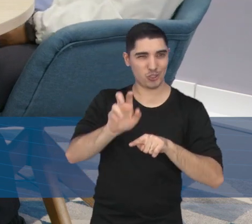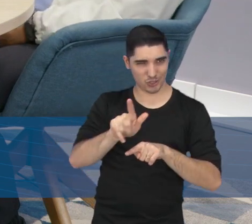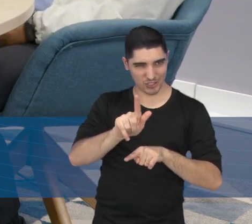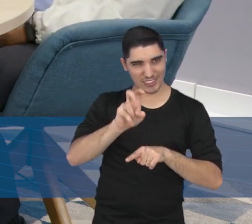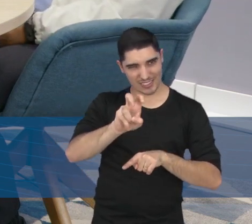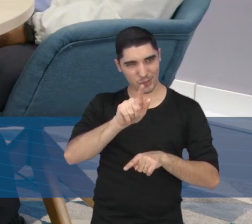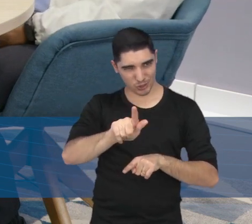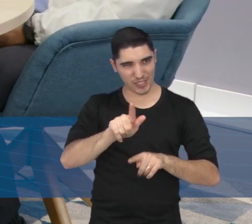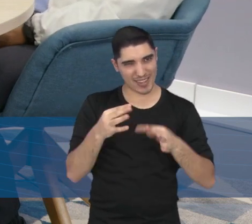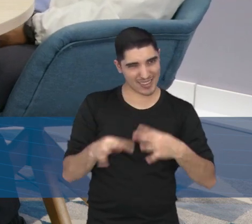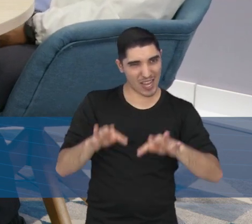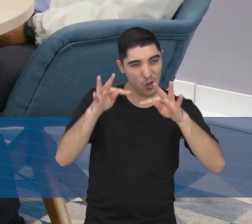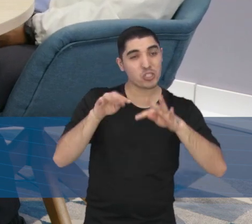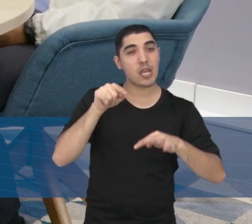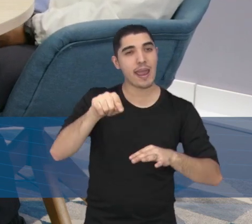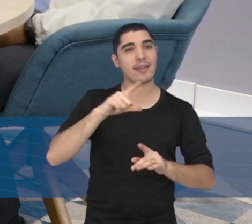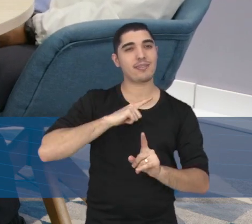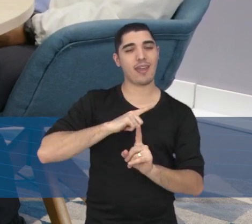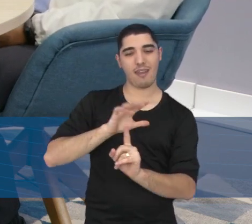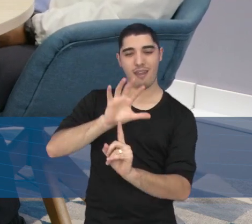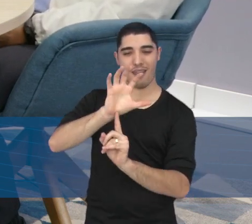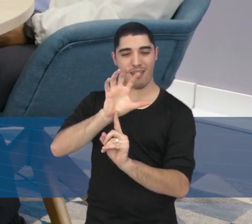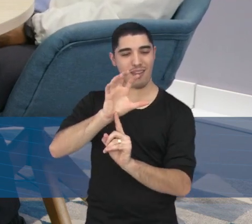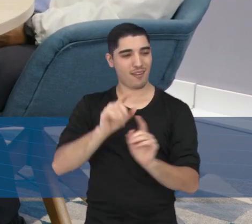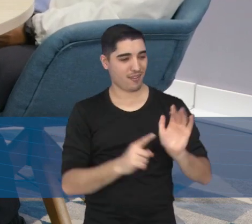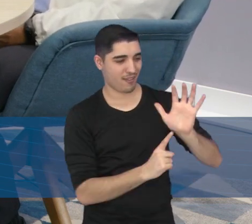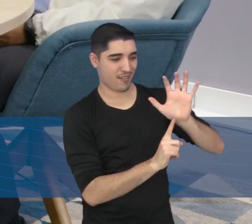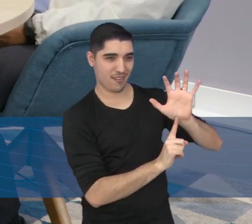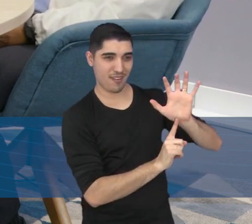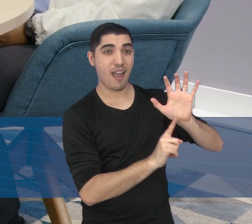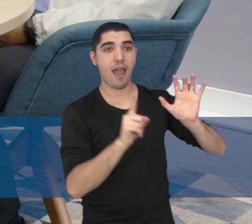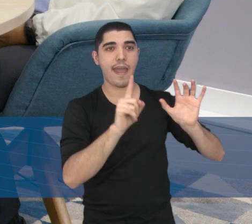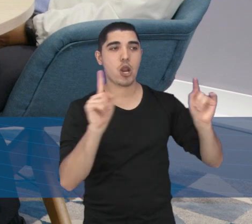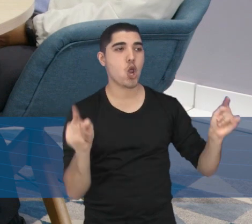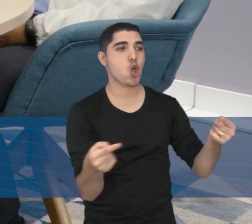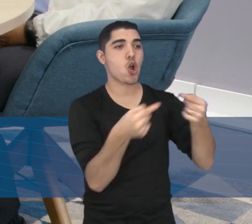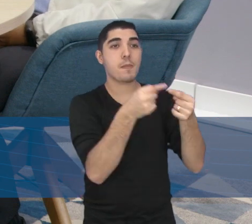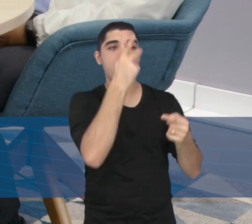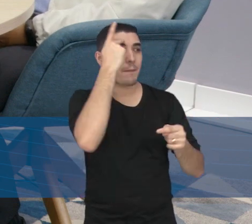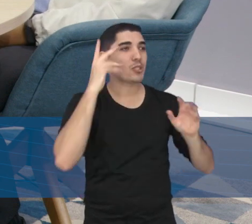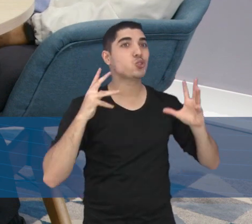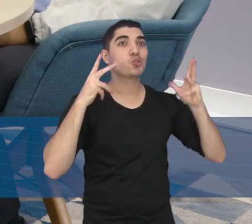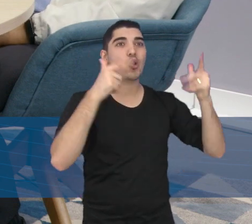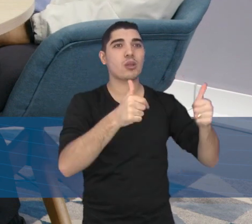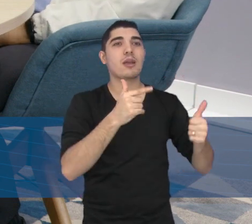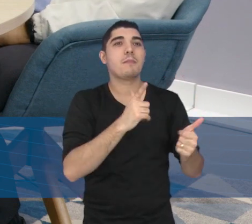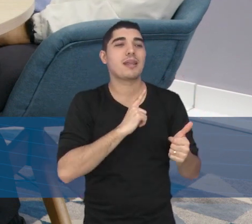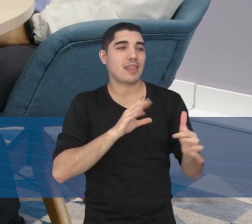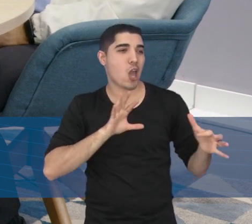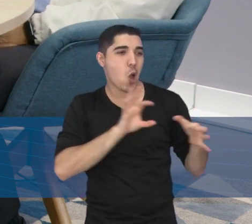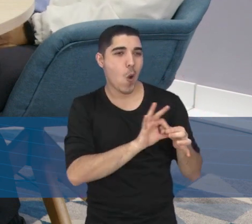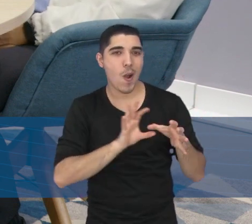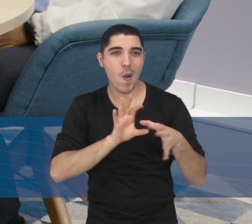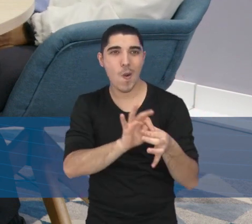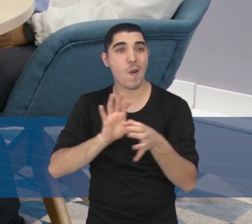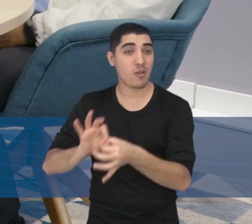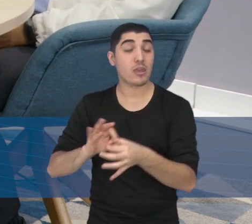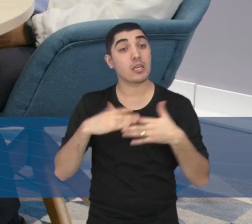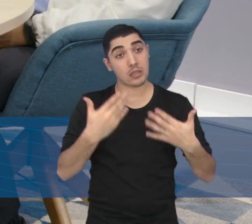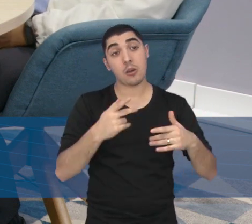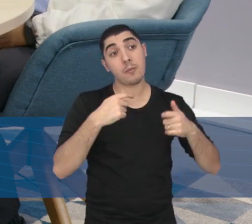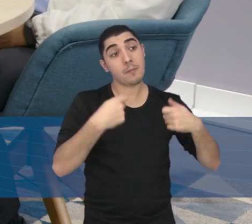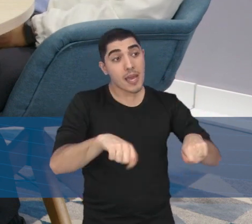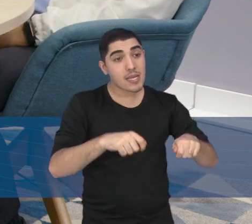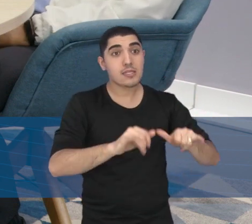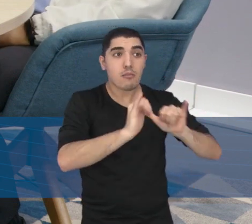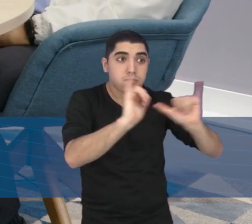coisas e não só a gente, né? Só as pessoas, né? Então, a gente vê como necessária a questão da reciclagem, porque senão a gente não vai ter